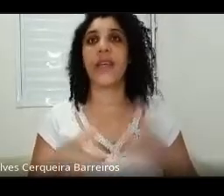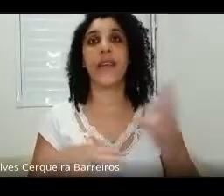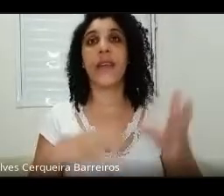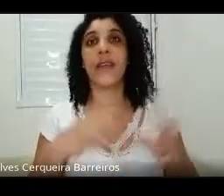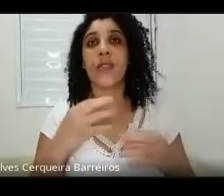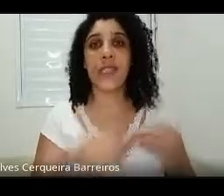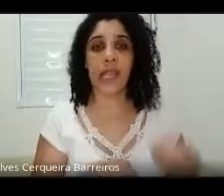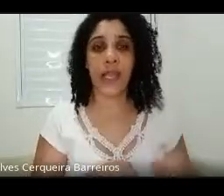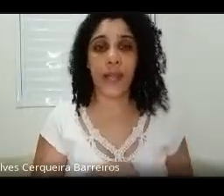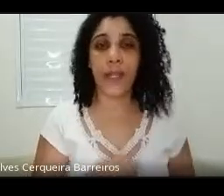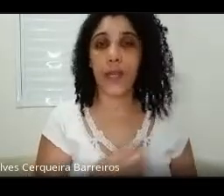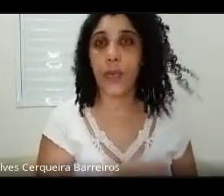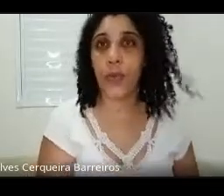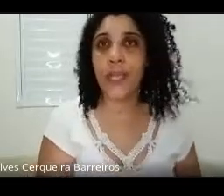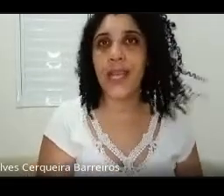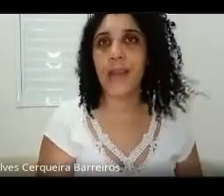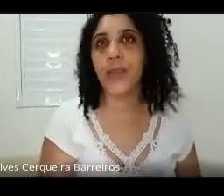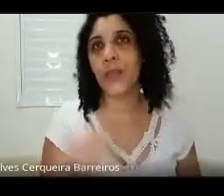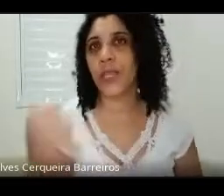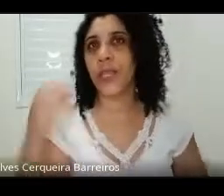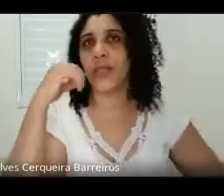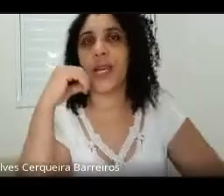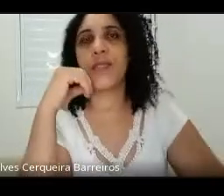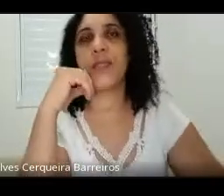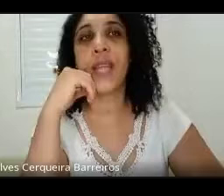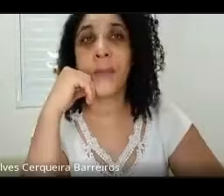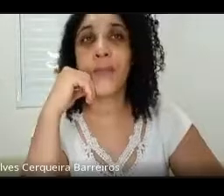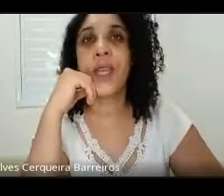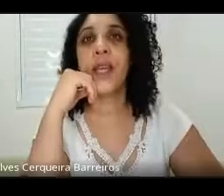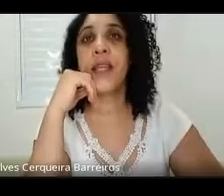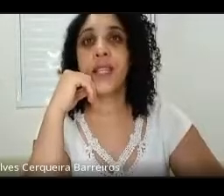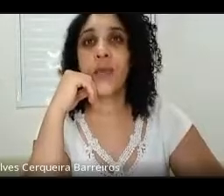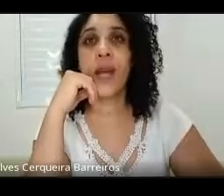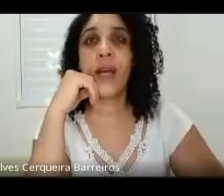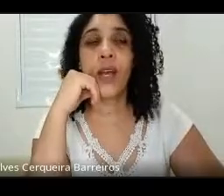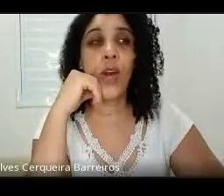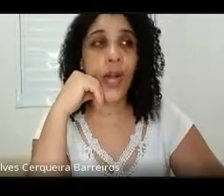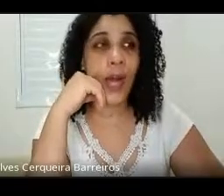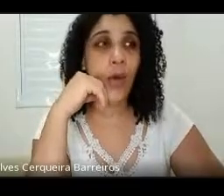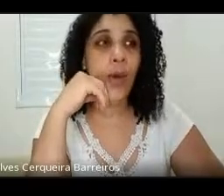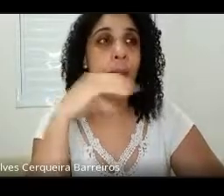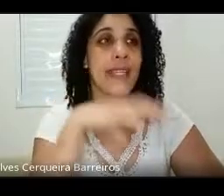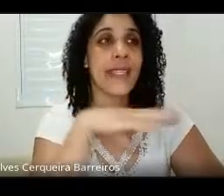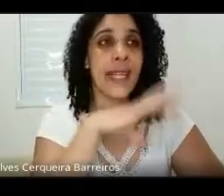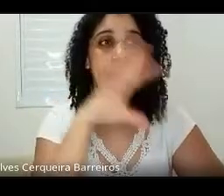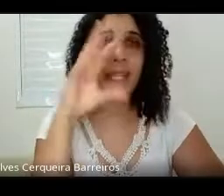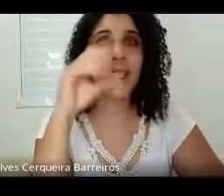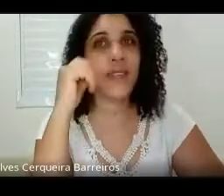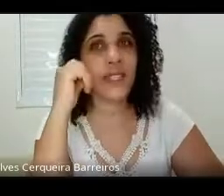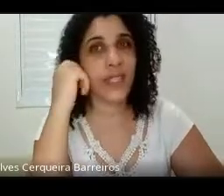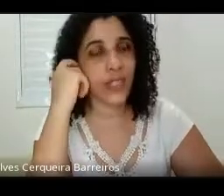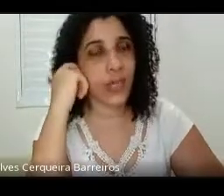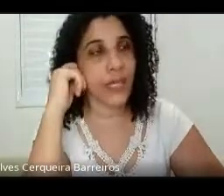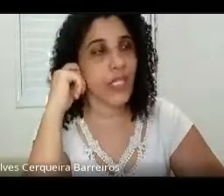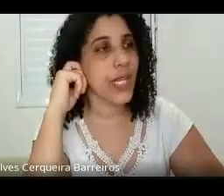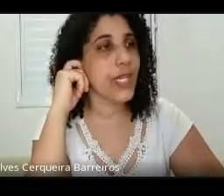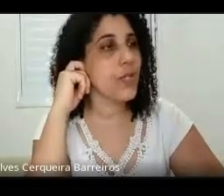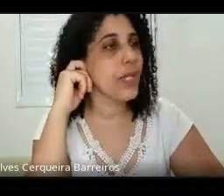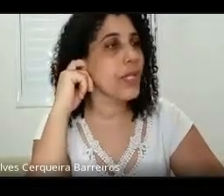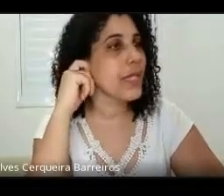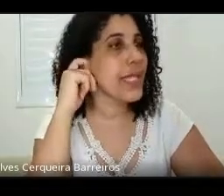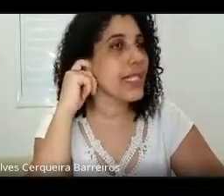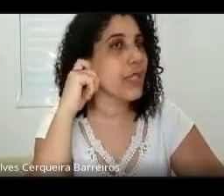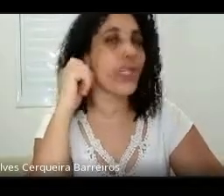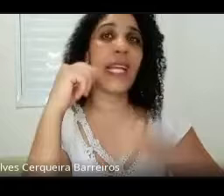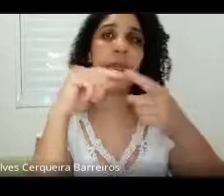isso, que eles conseguem aprender um pouco mais rápido do que no caso da língua oral. Mas cada país vai ter justamente a